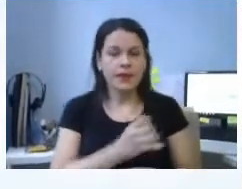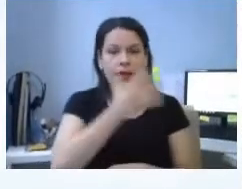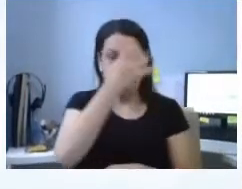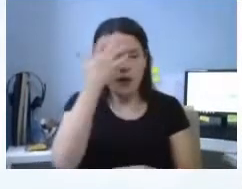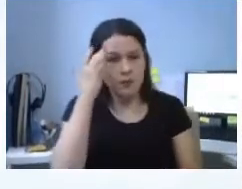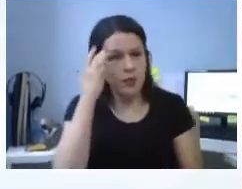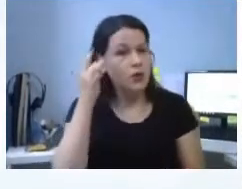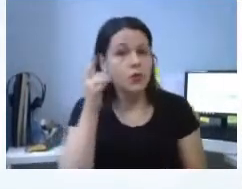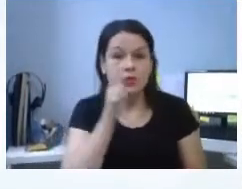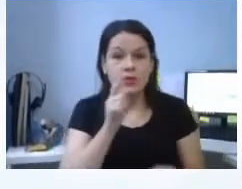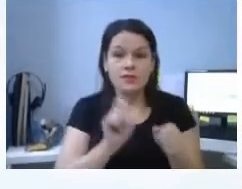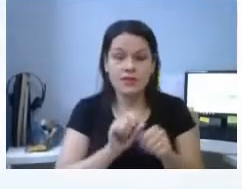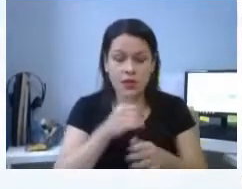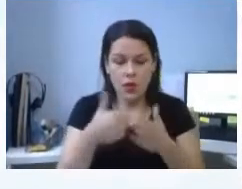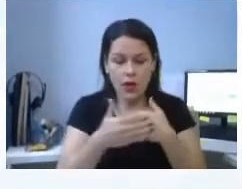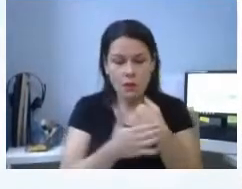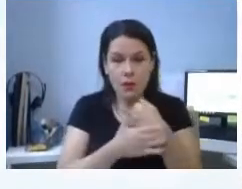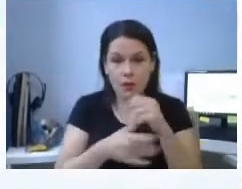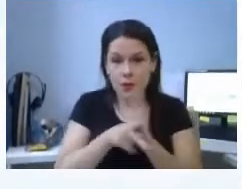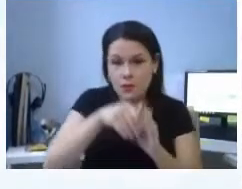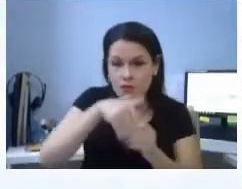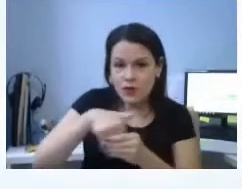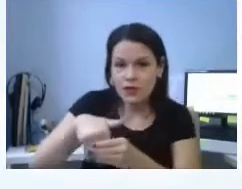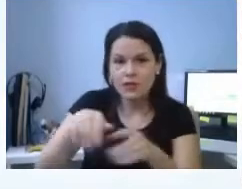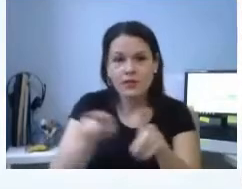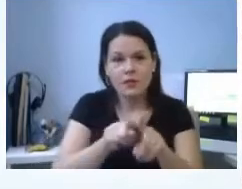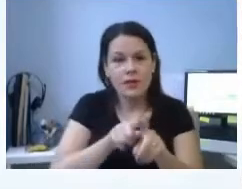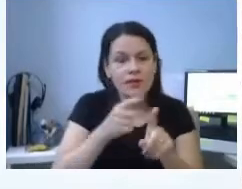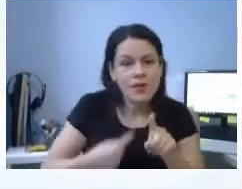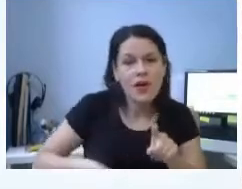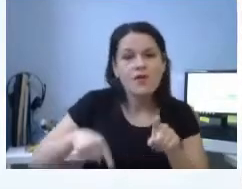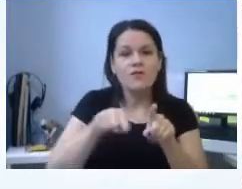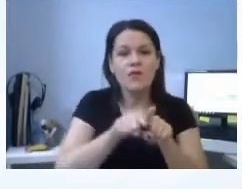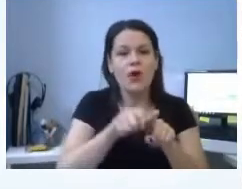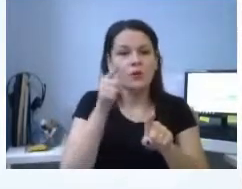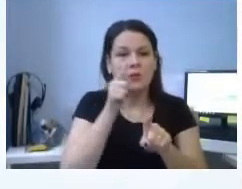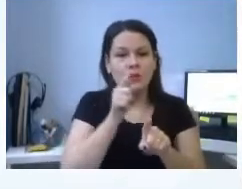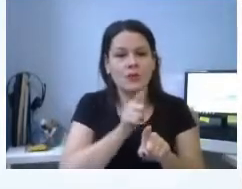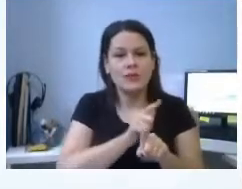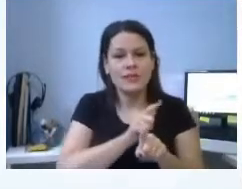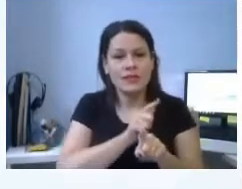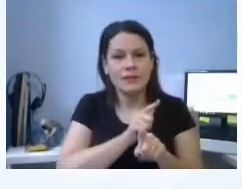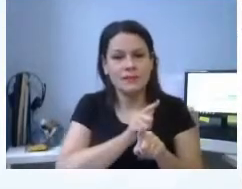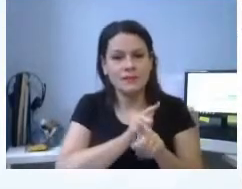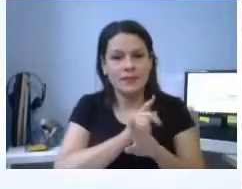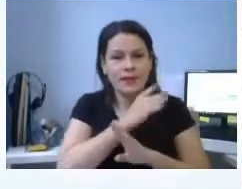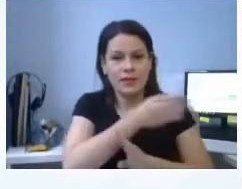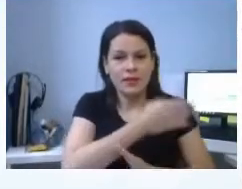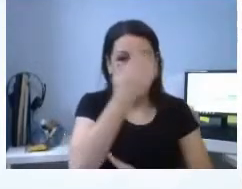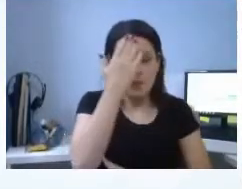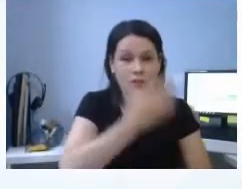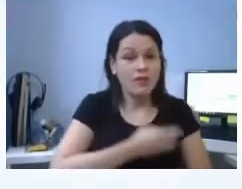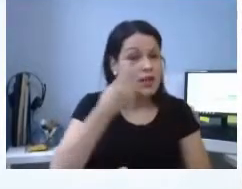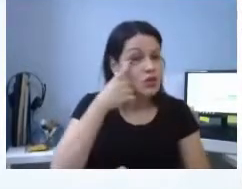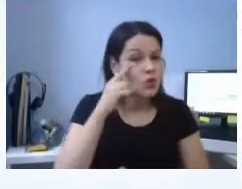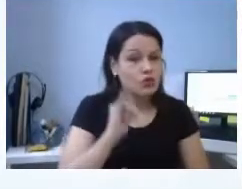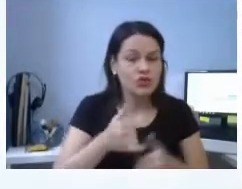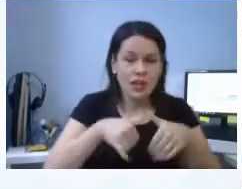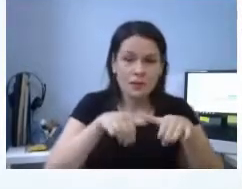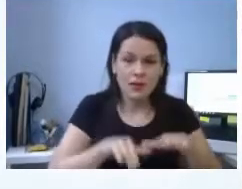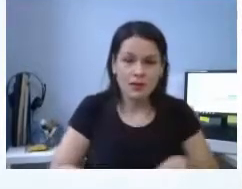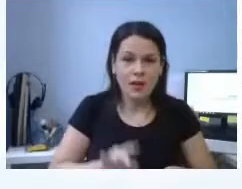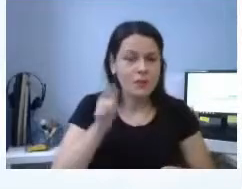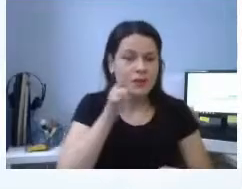qualquer votação, a empresa tem que recolhê-lo ao local da empresa para ele ficar naquele dia na empresa para